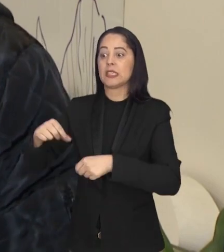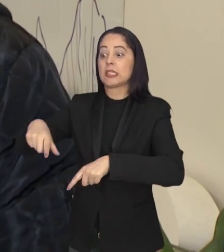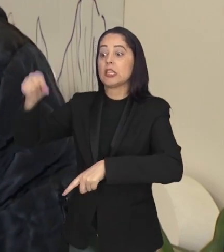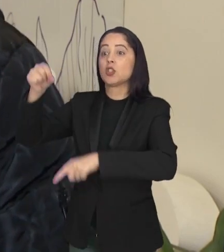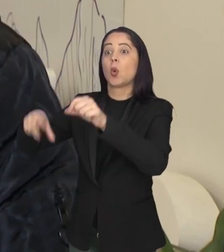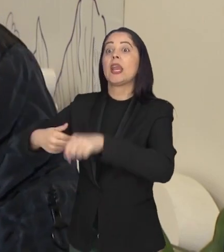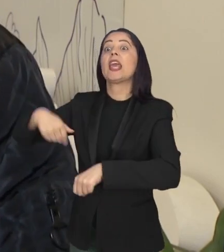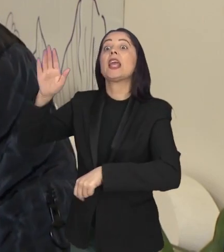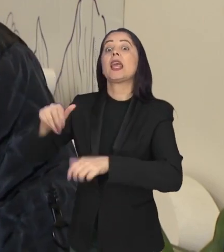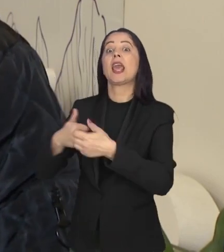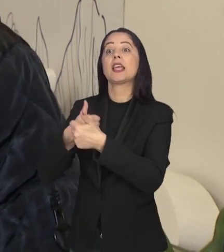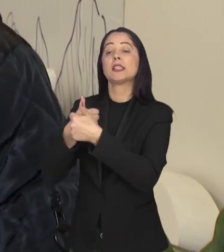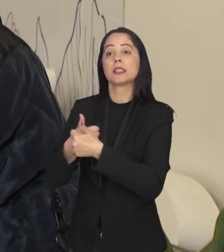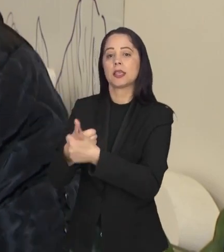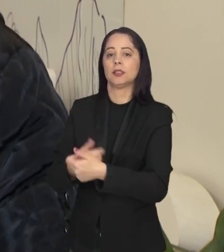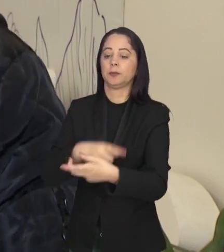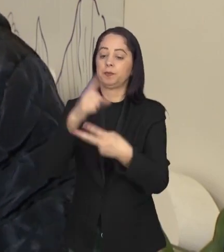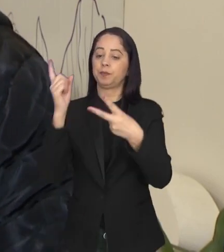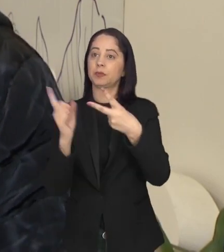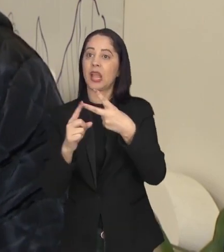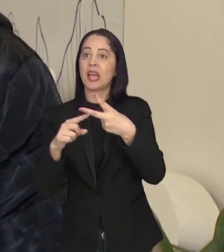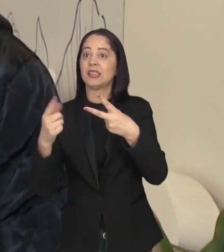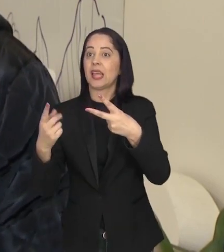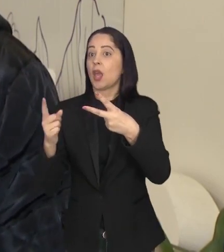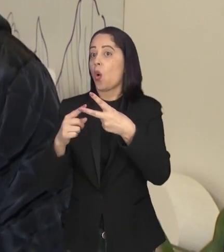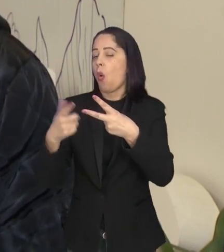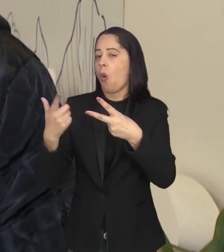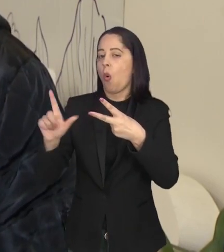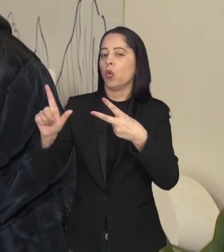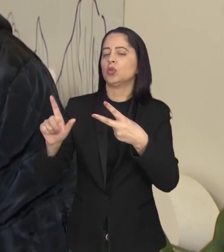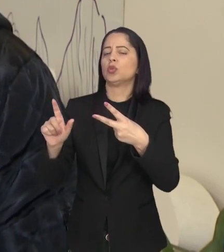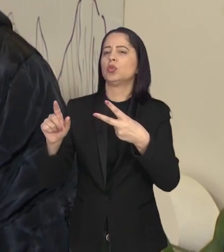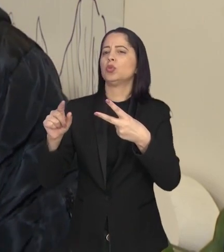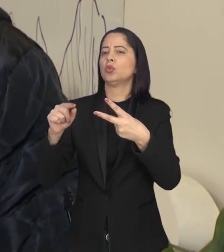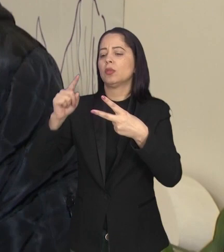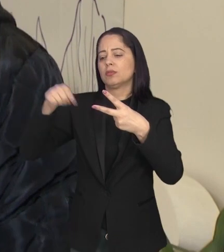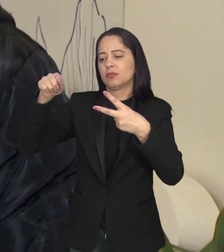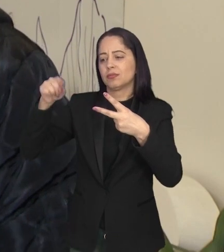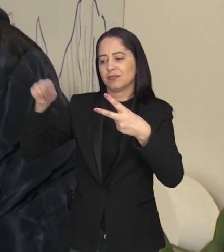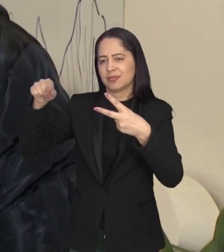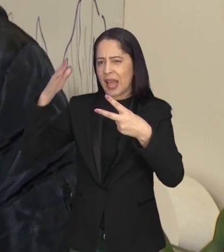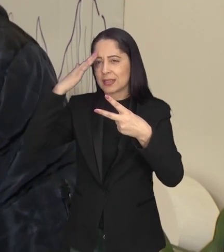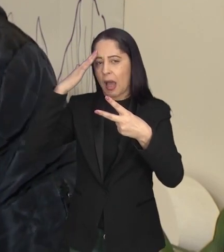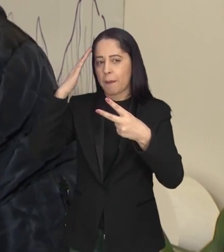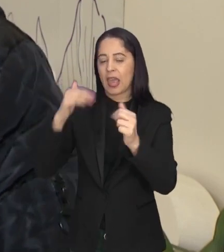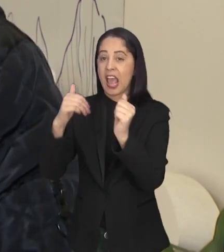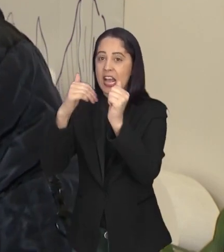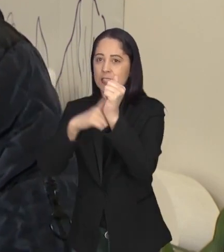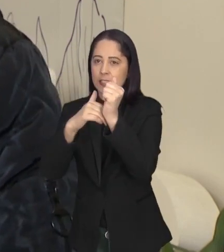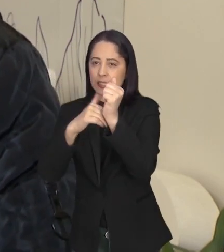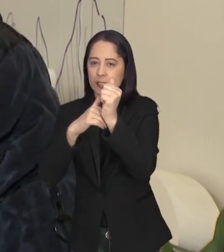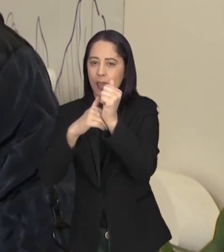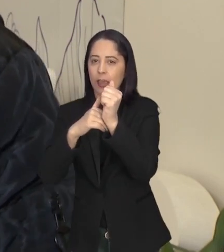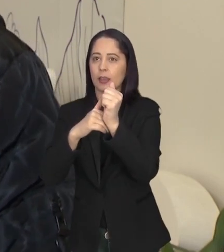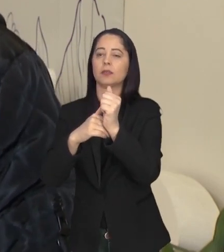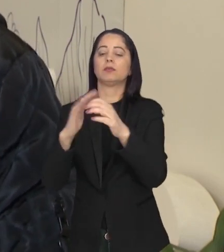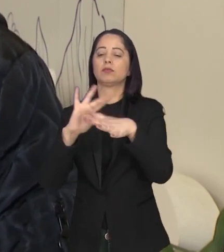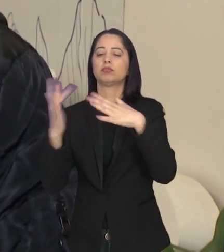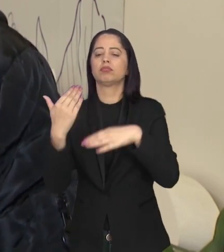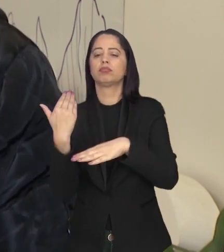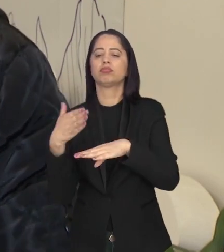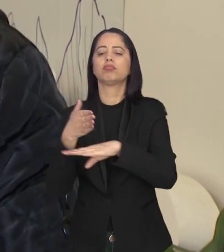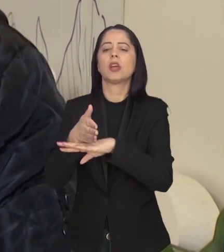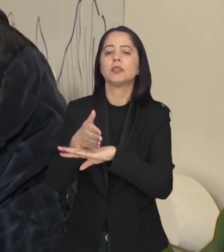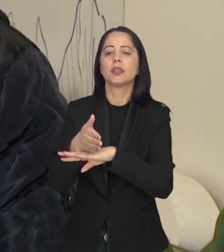que todas as redes sociais possuem um segundo fator de autenticação. O que é isso? Quando você coloca a senha para entrar na rede